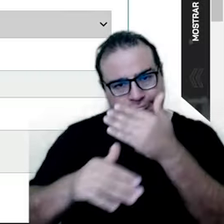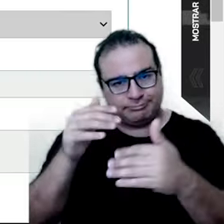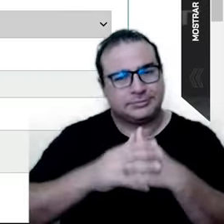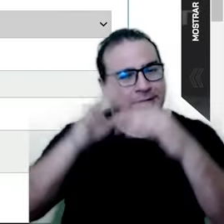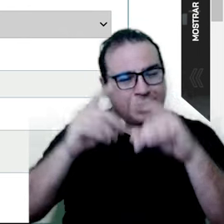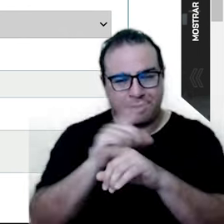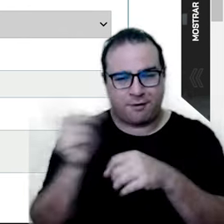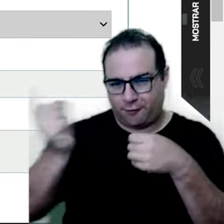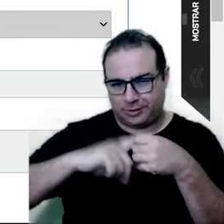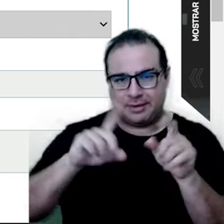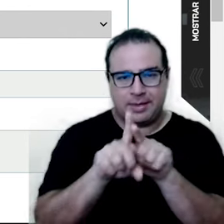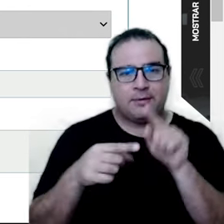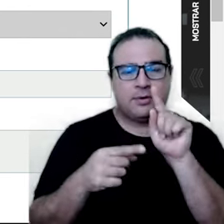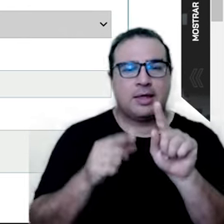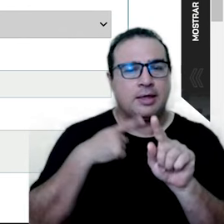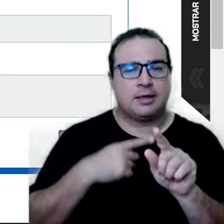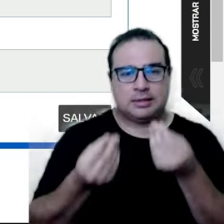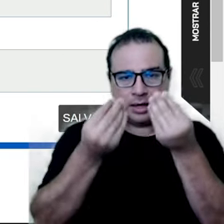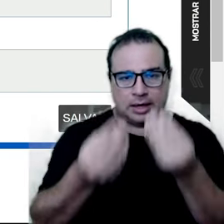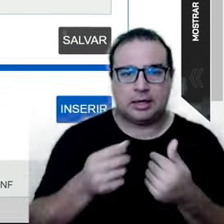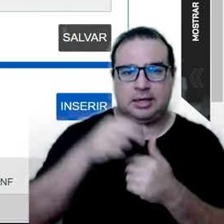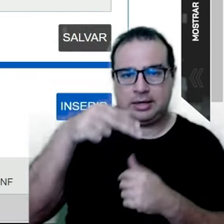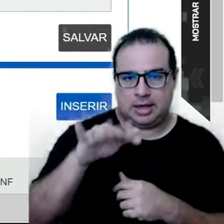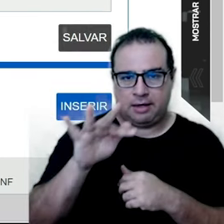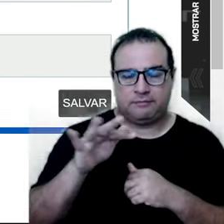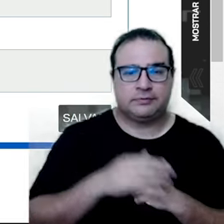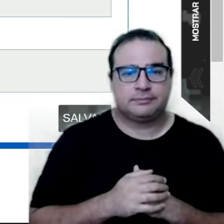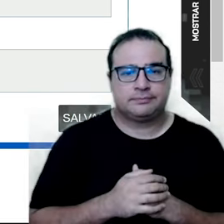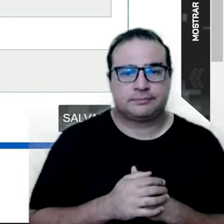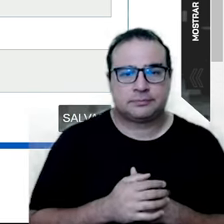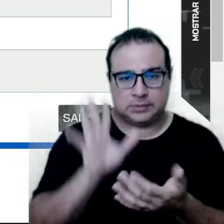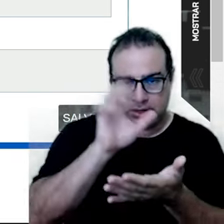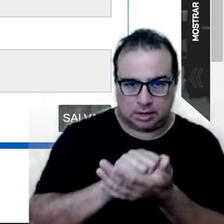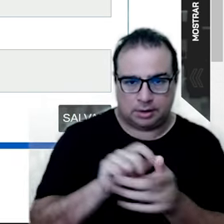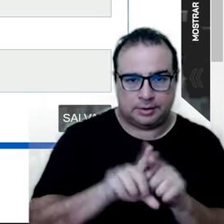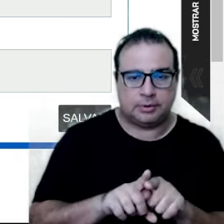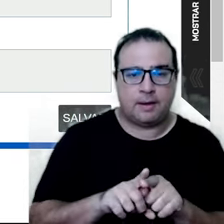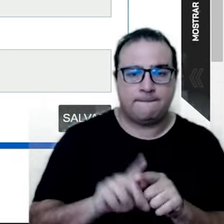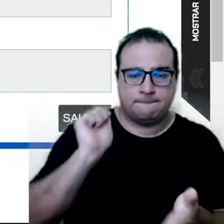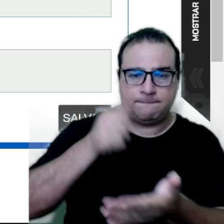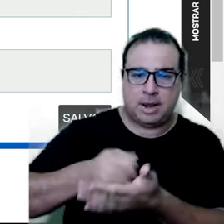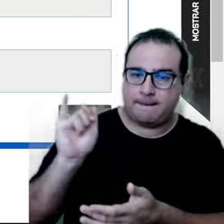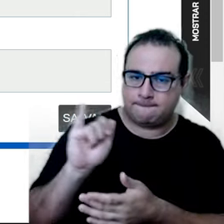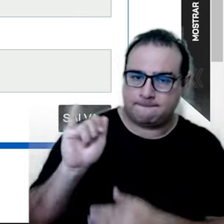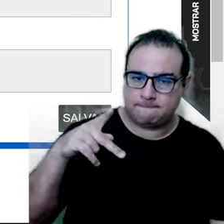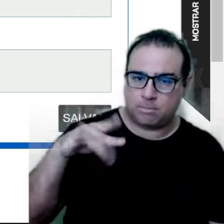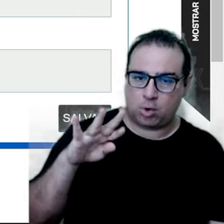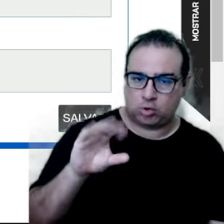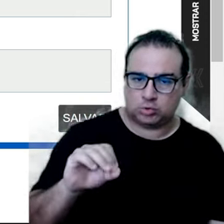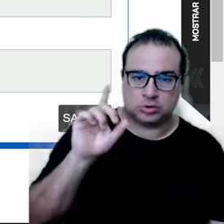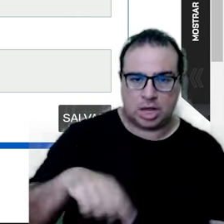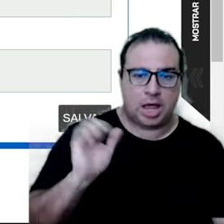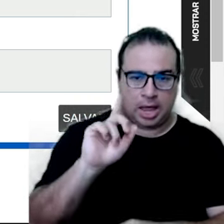no mérito voltando para lá Aqui é onde a gente deixa o número da nota fiscal inscrição de substituto tributário aqui é quando